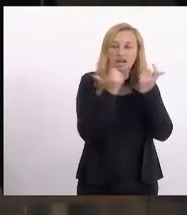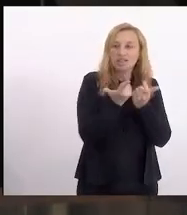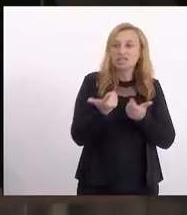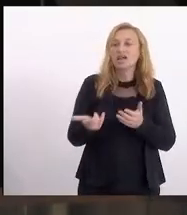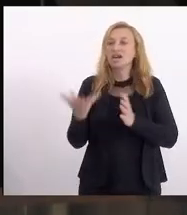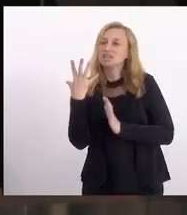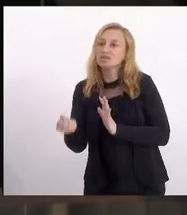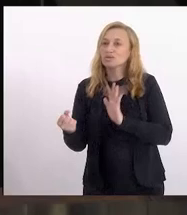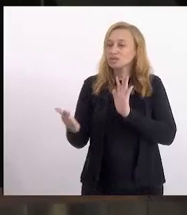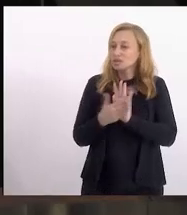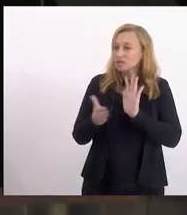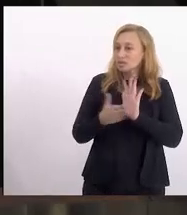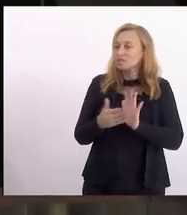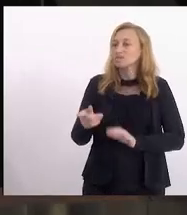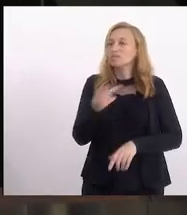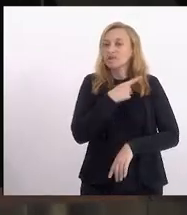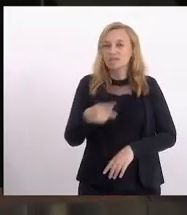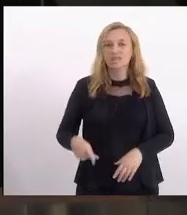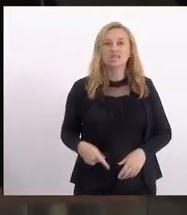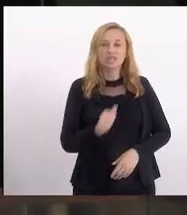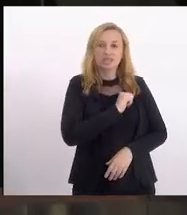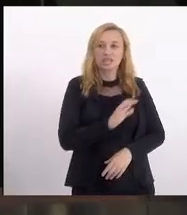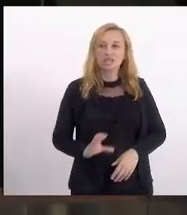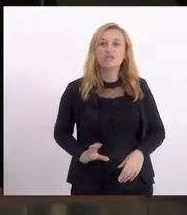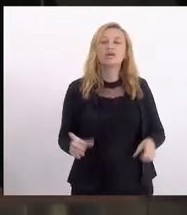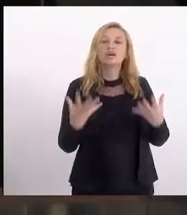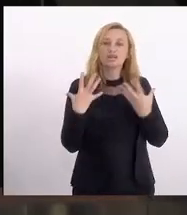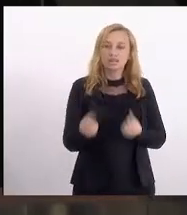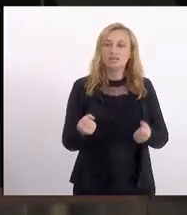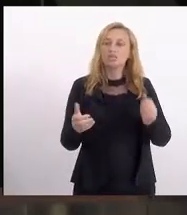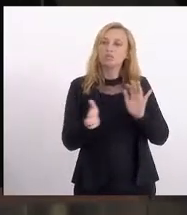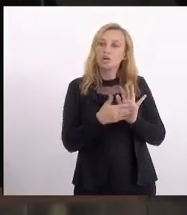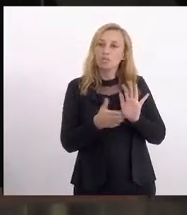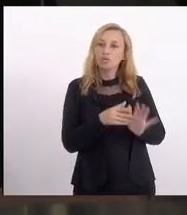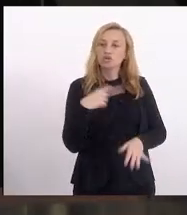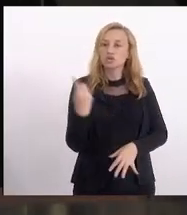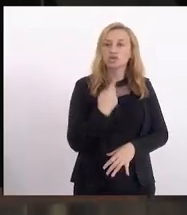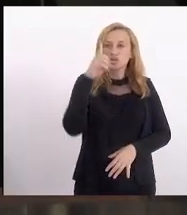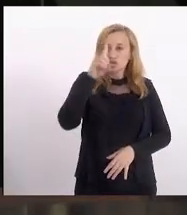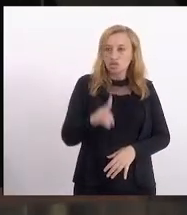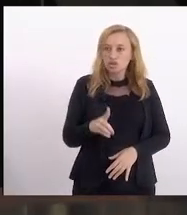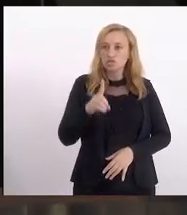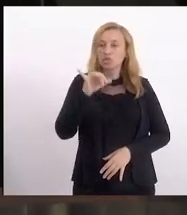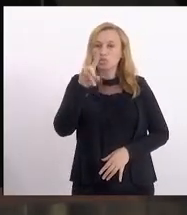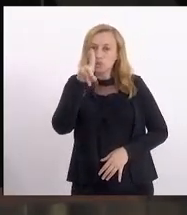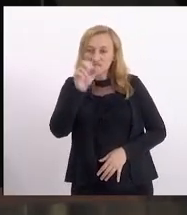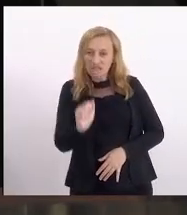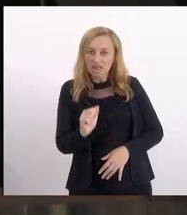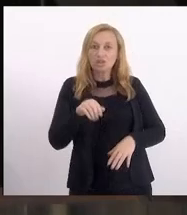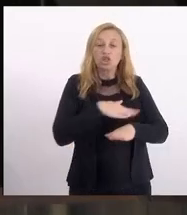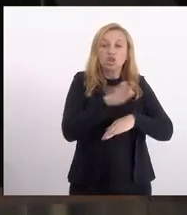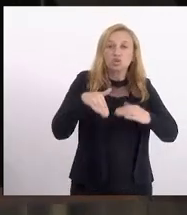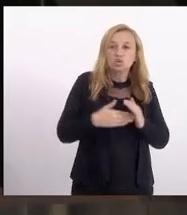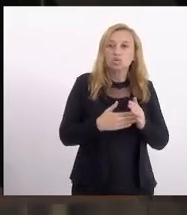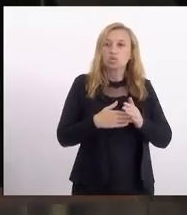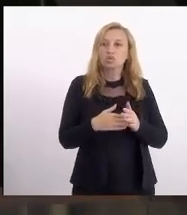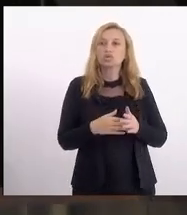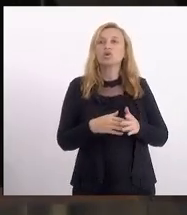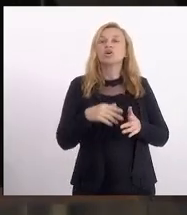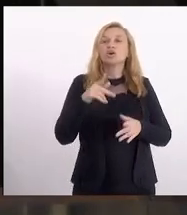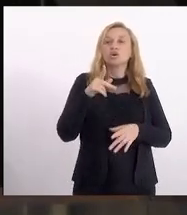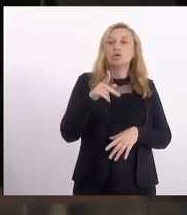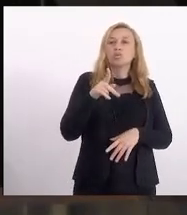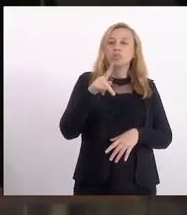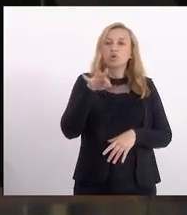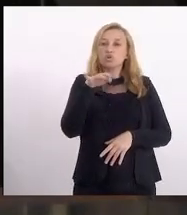nossa proposta, e o presidente André Siciliano, que também aceitou a nossa proposta, o diretor Luciano Silva e toda a equipe, a produtora Mônica Pug,